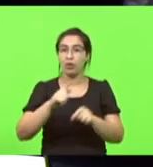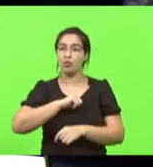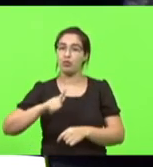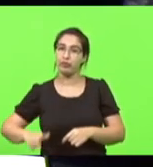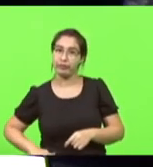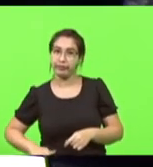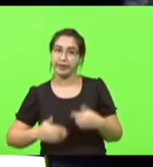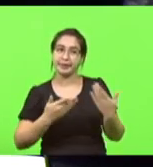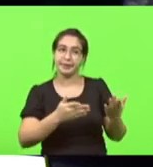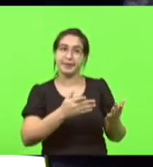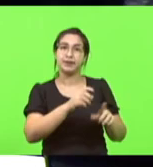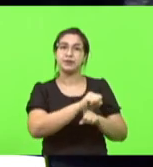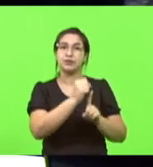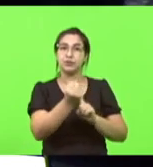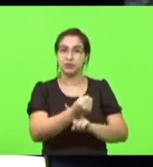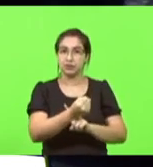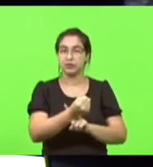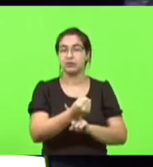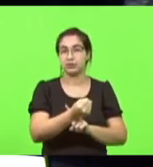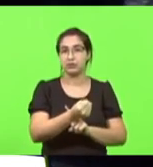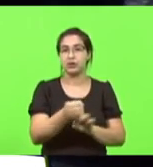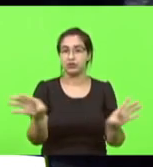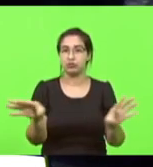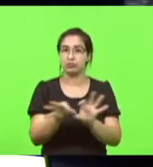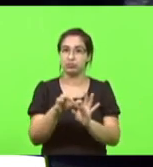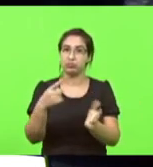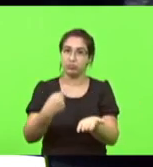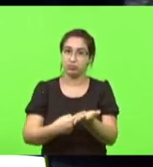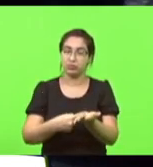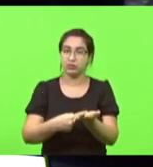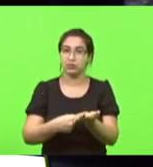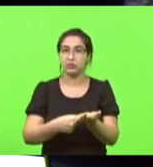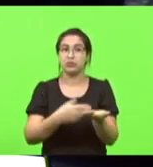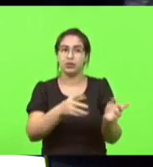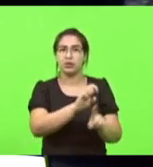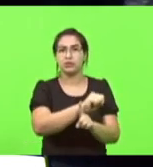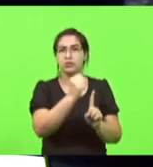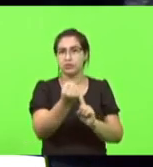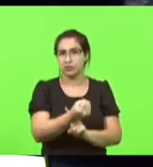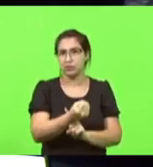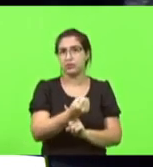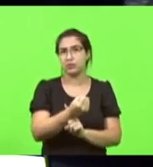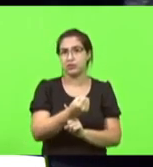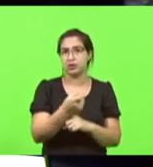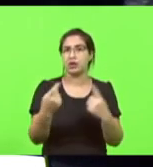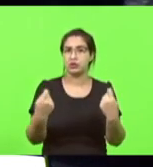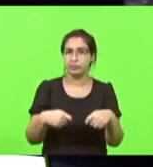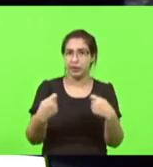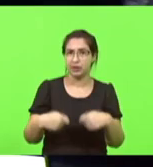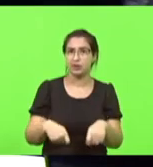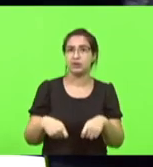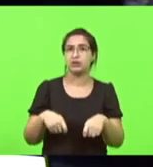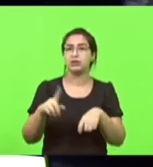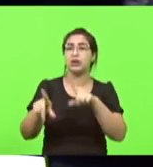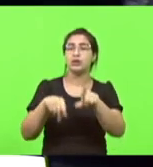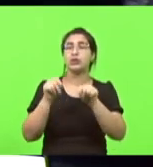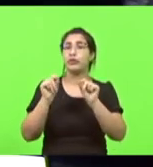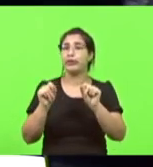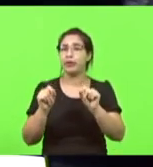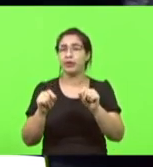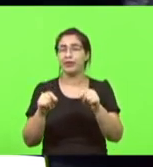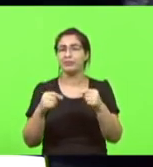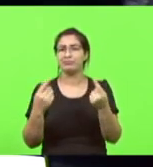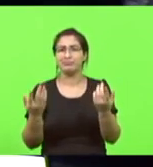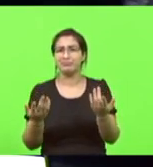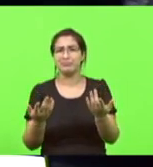civil. Então, faz todo sentido que a sociedade civil também tenha força nos conselhos, senão não precisaria